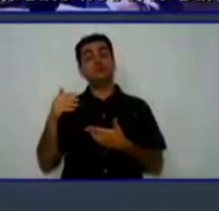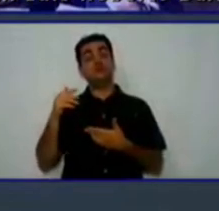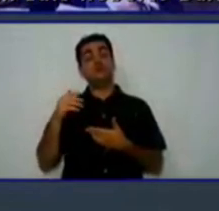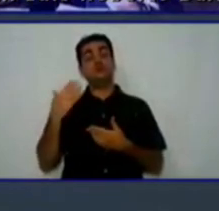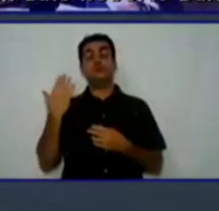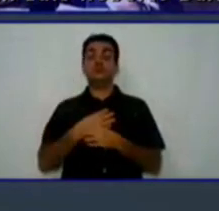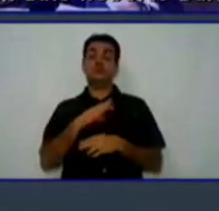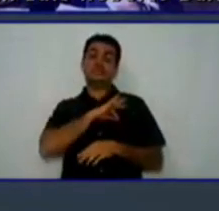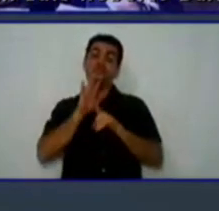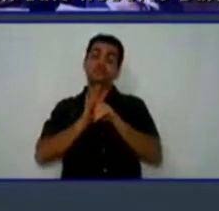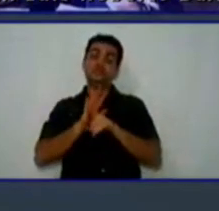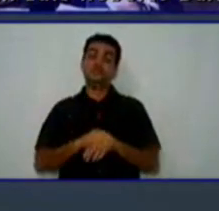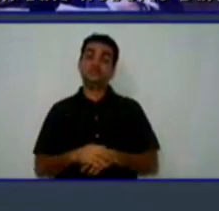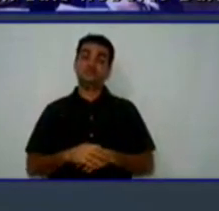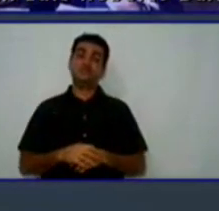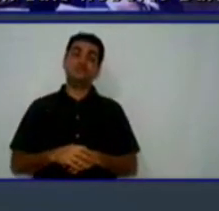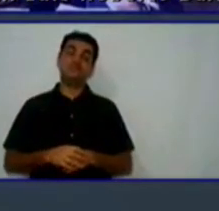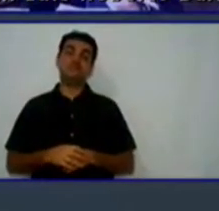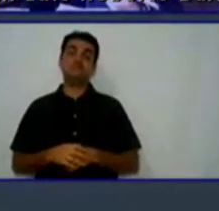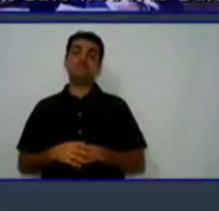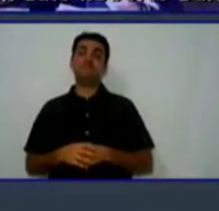inquérito. Então,